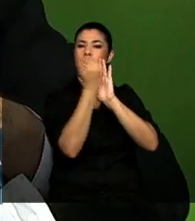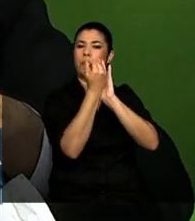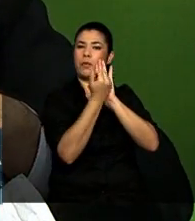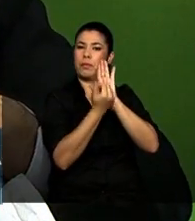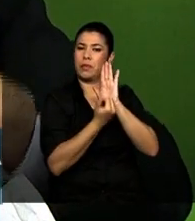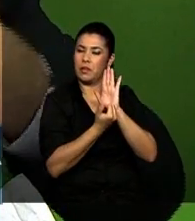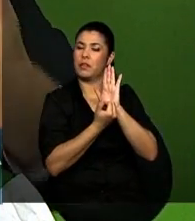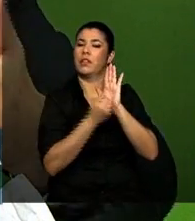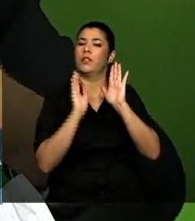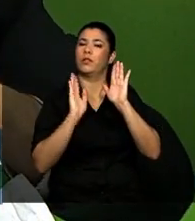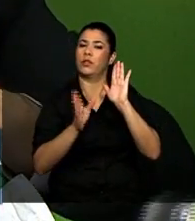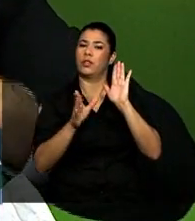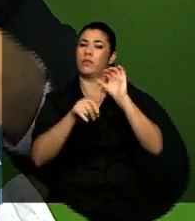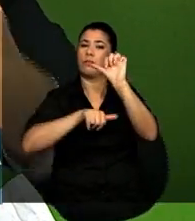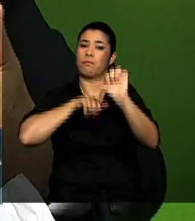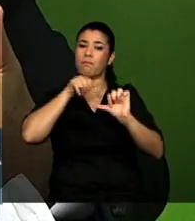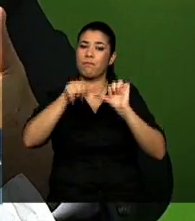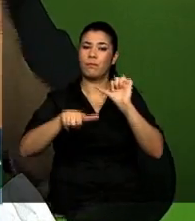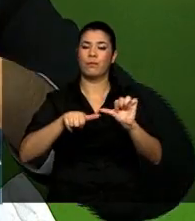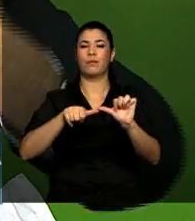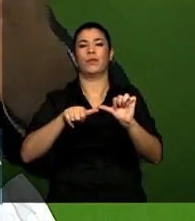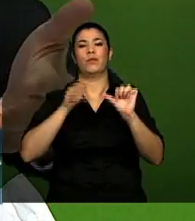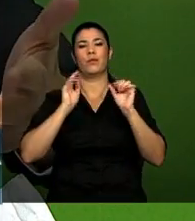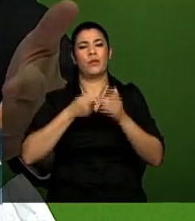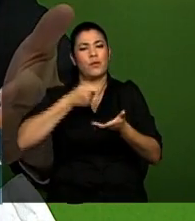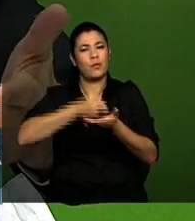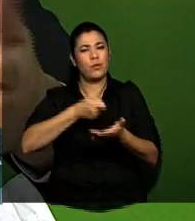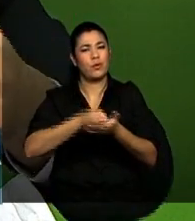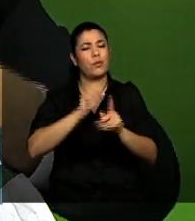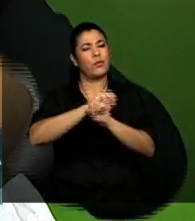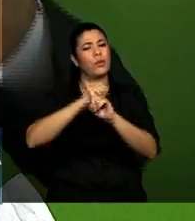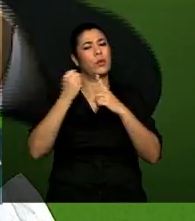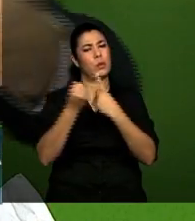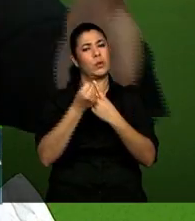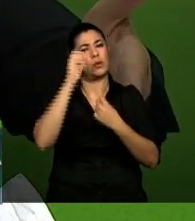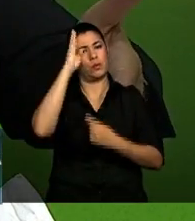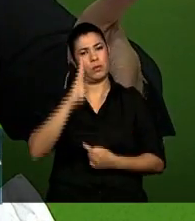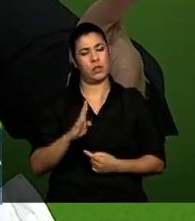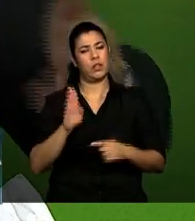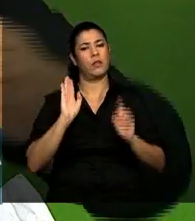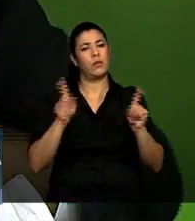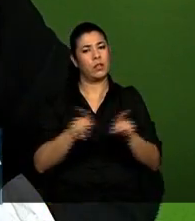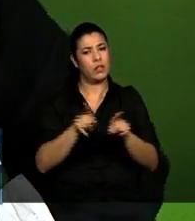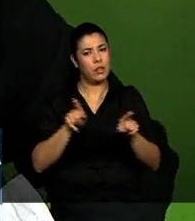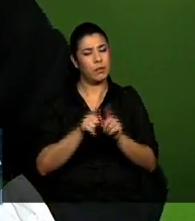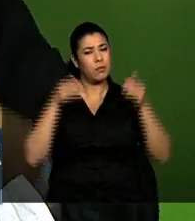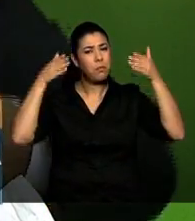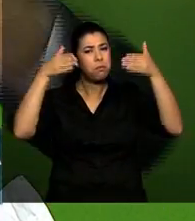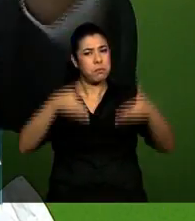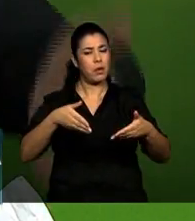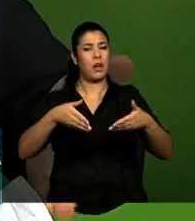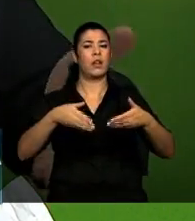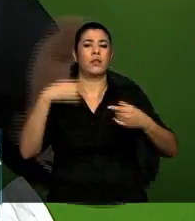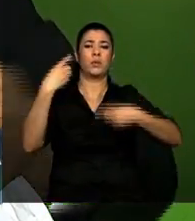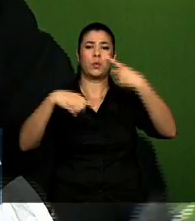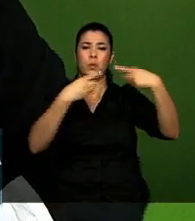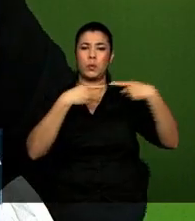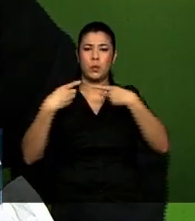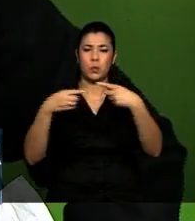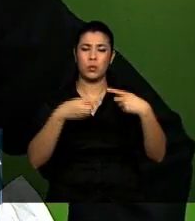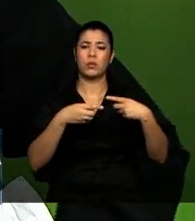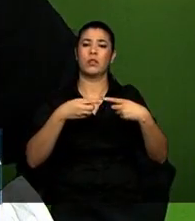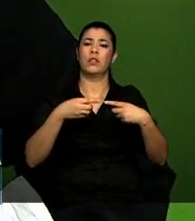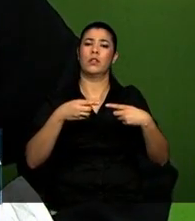eh de transformação de mudança exigidas pela sociedade brasileira e que fizeram parte do debate político e que foram